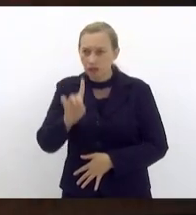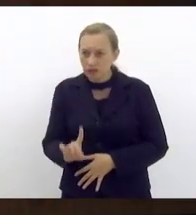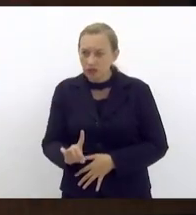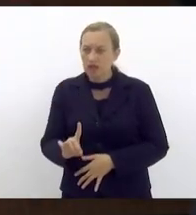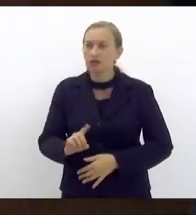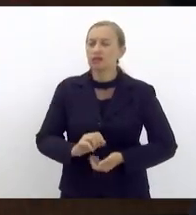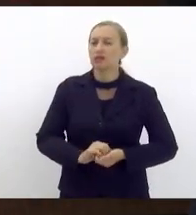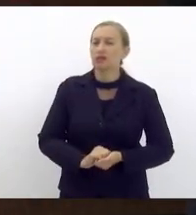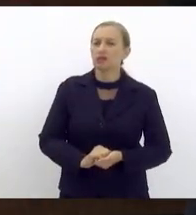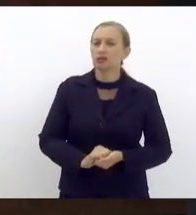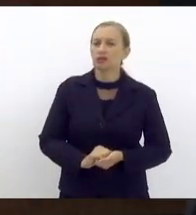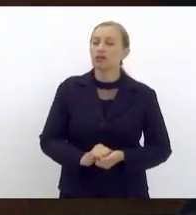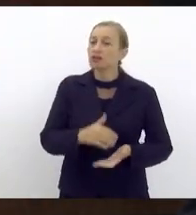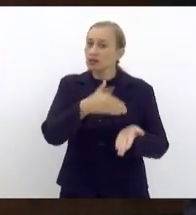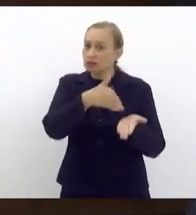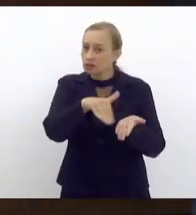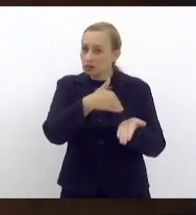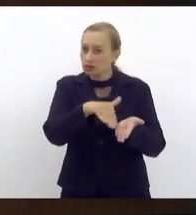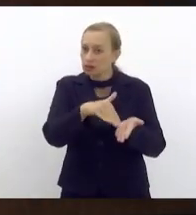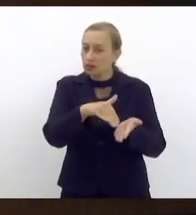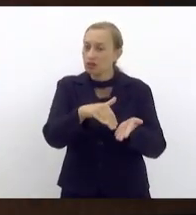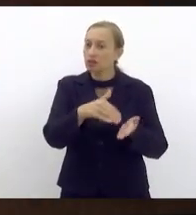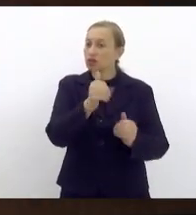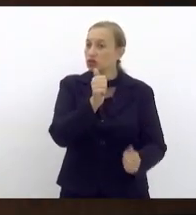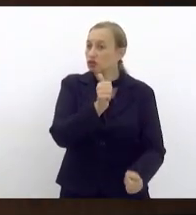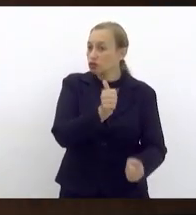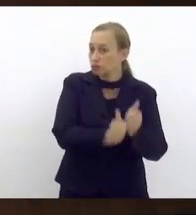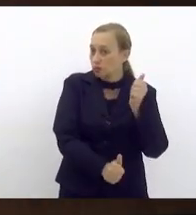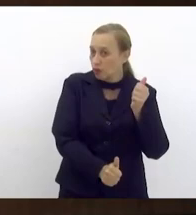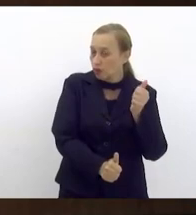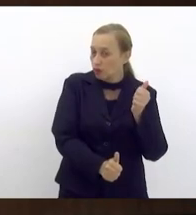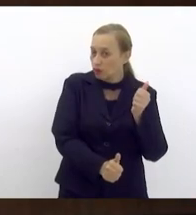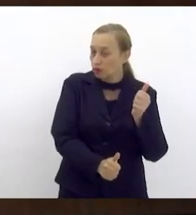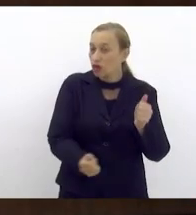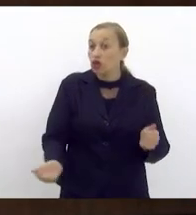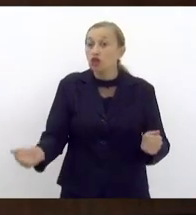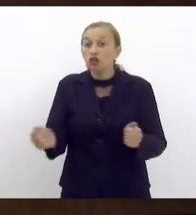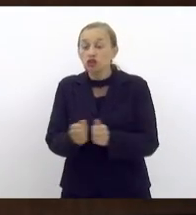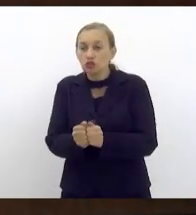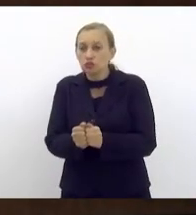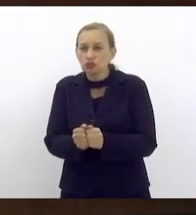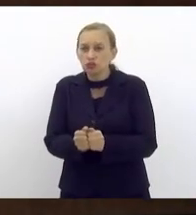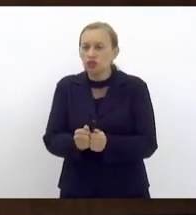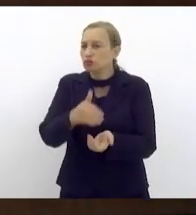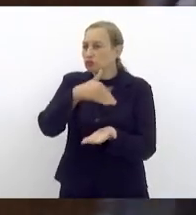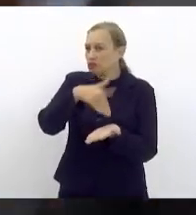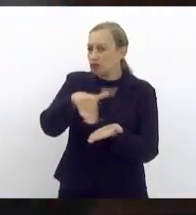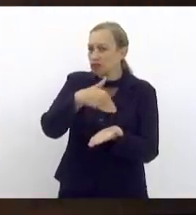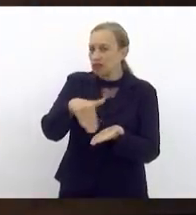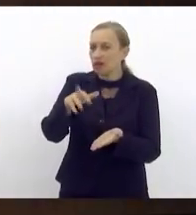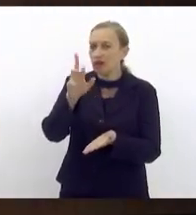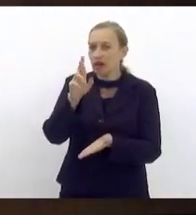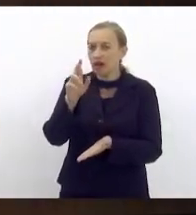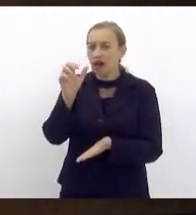deficiência da Secretaria de Esporte né e junto com o secretário Rafael